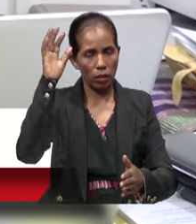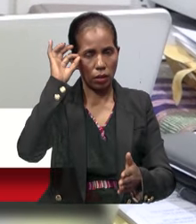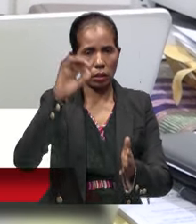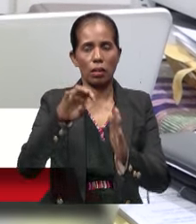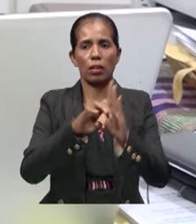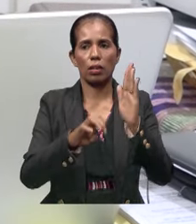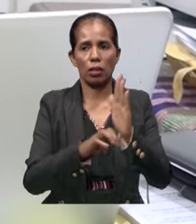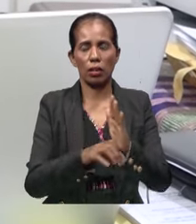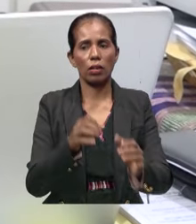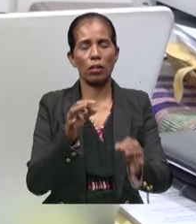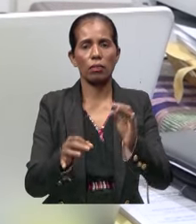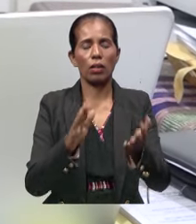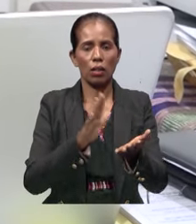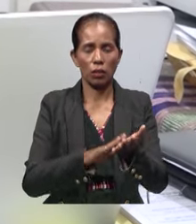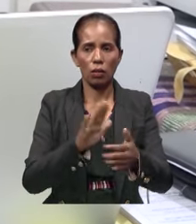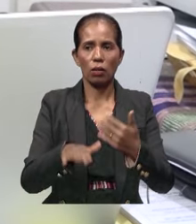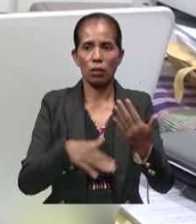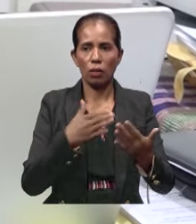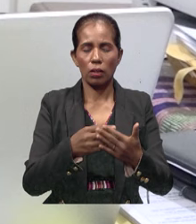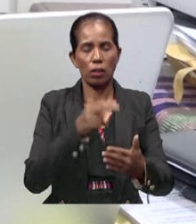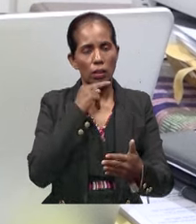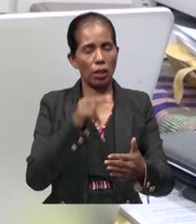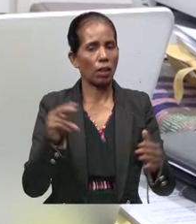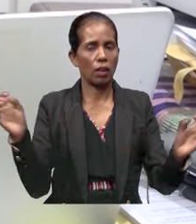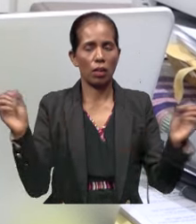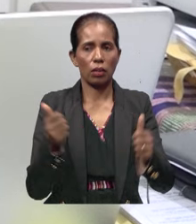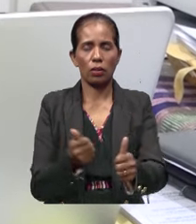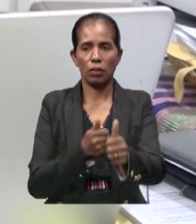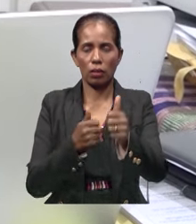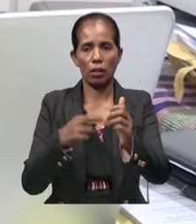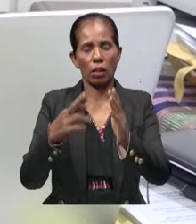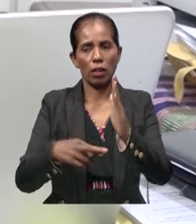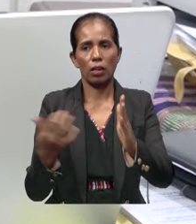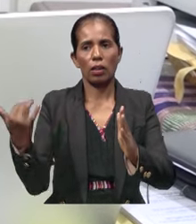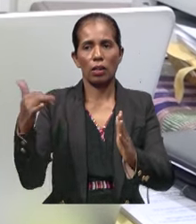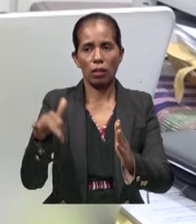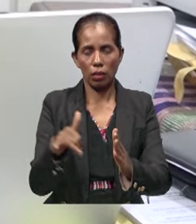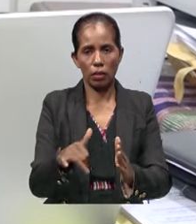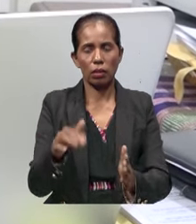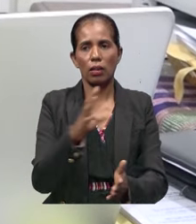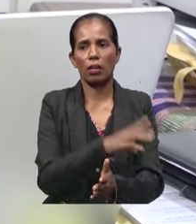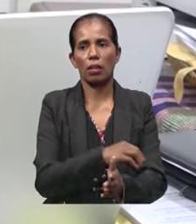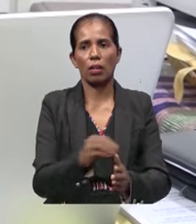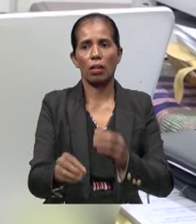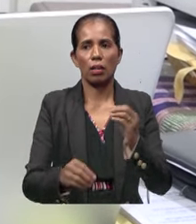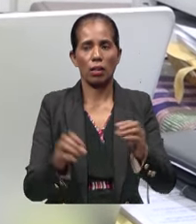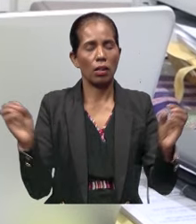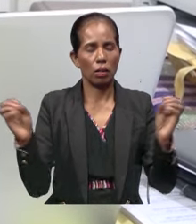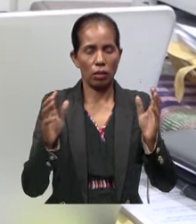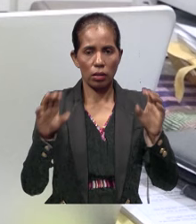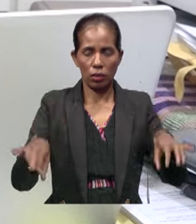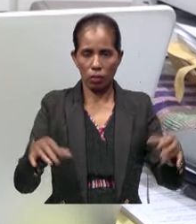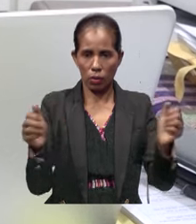Estado. Se a escola será maca nacar la cumpri circular sem metu ou recer mahatu, significa que ela coi